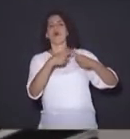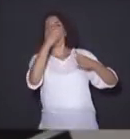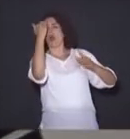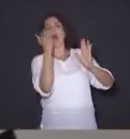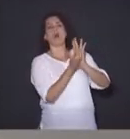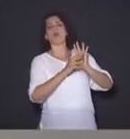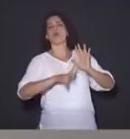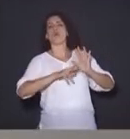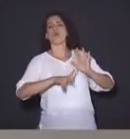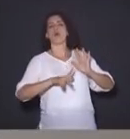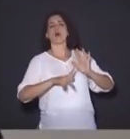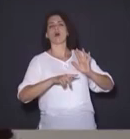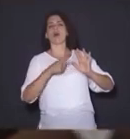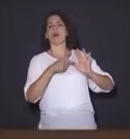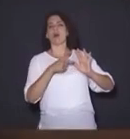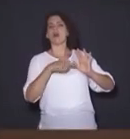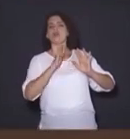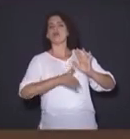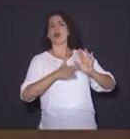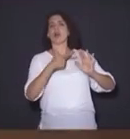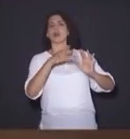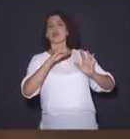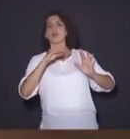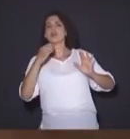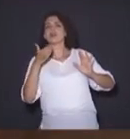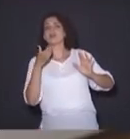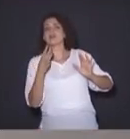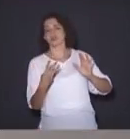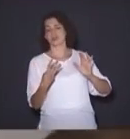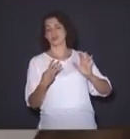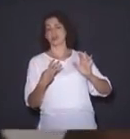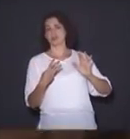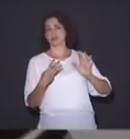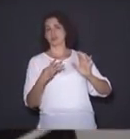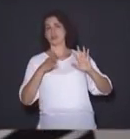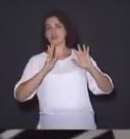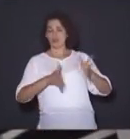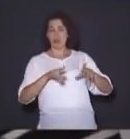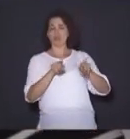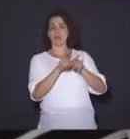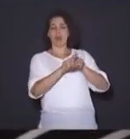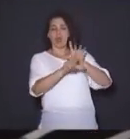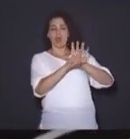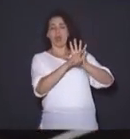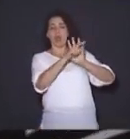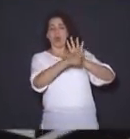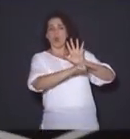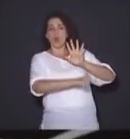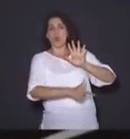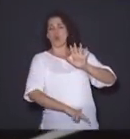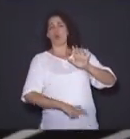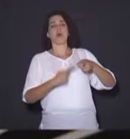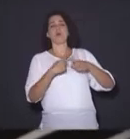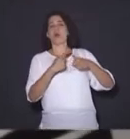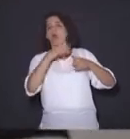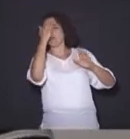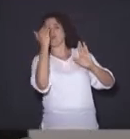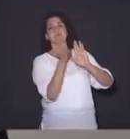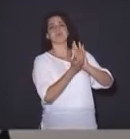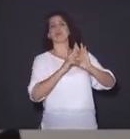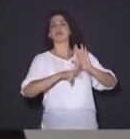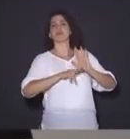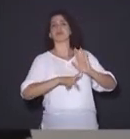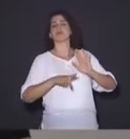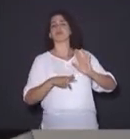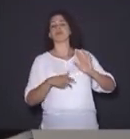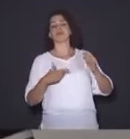que desde 2003 esse ordenamento legal está colocado assim como outros ordenamentos legais e aí eu volto na questão da ambigüidade